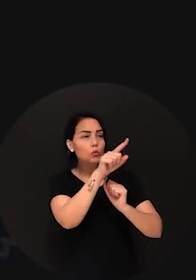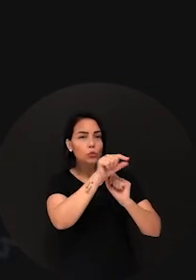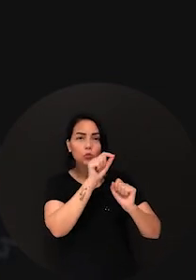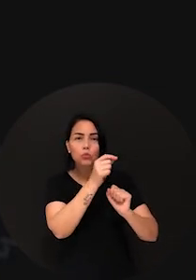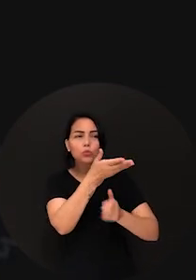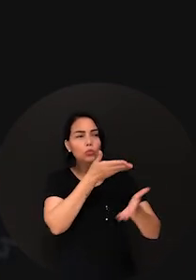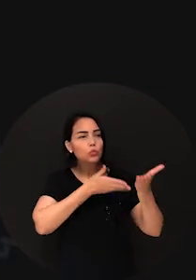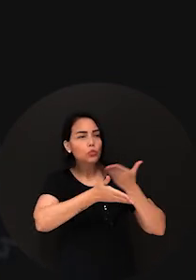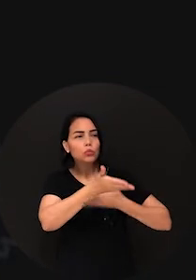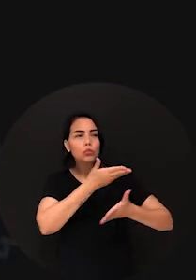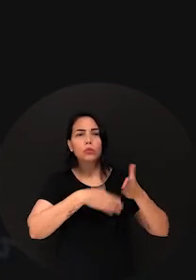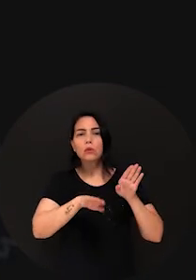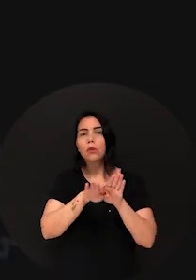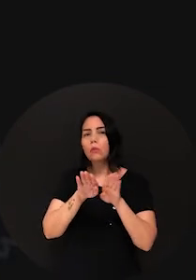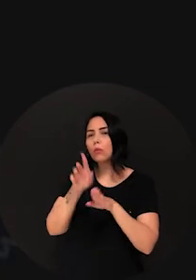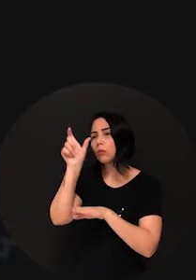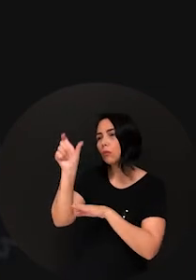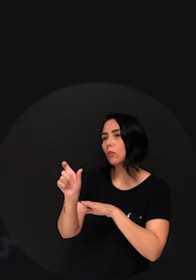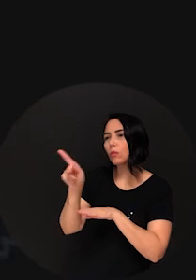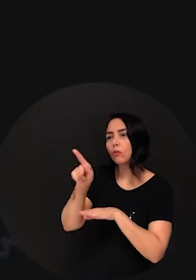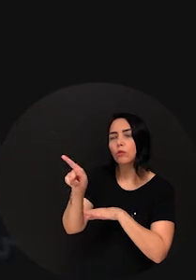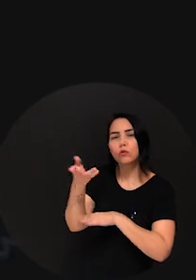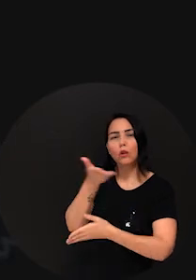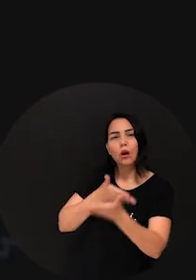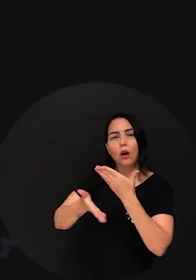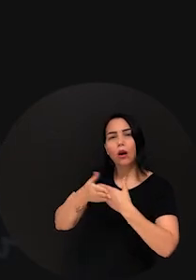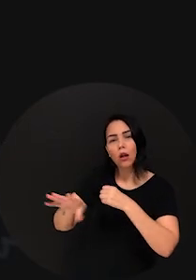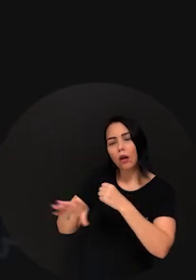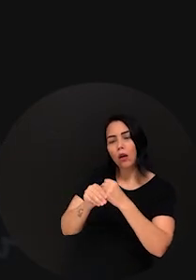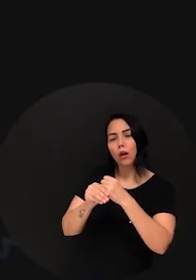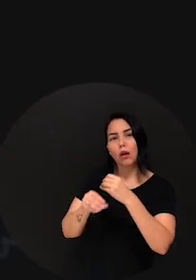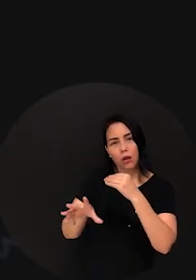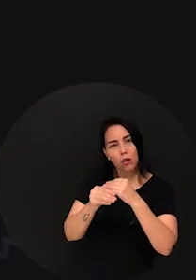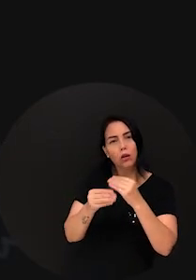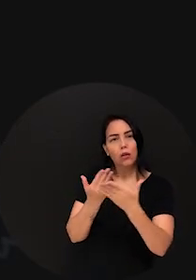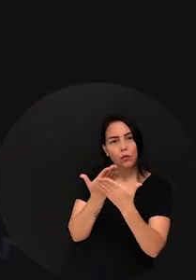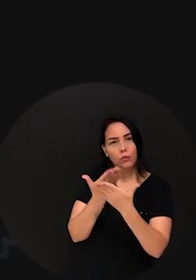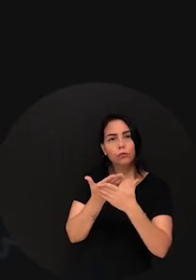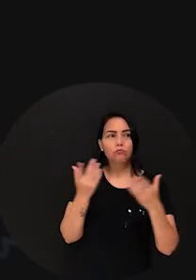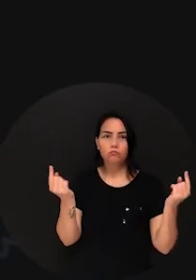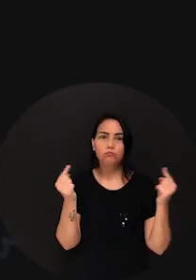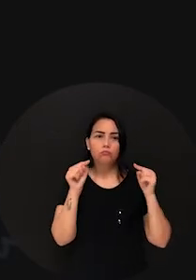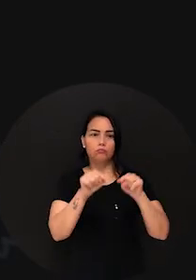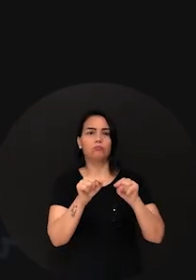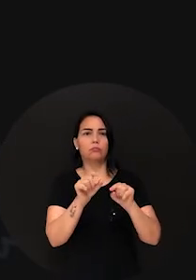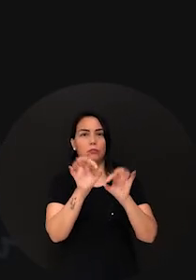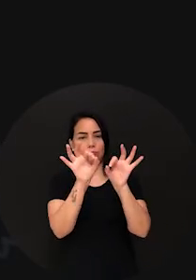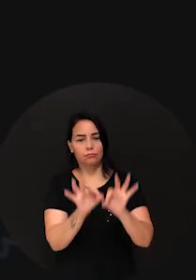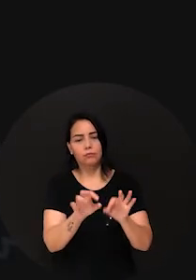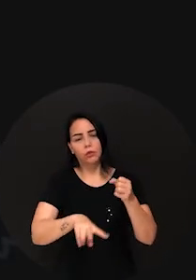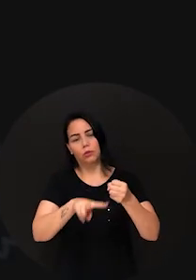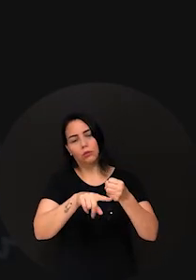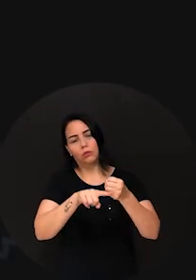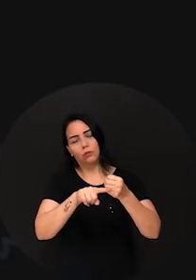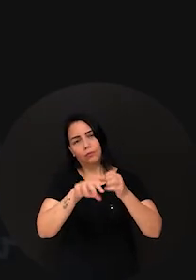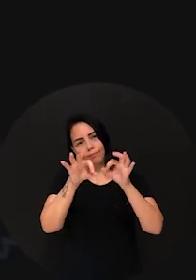com o professor da aula complementar para encaixar ele no nível correto. A aula de violão é presencial aqui na